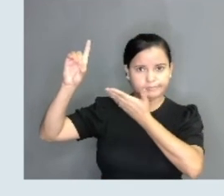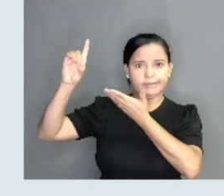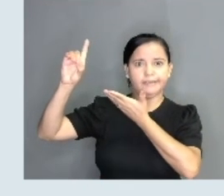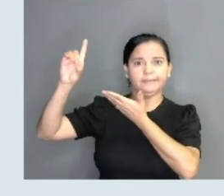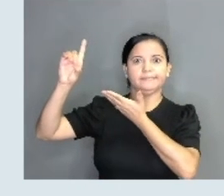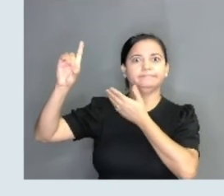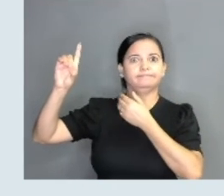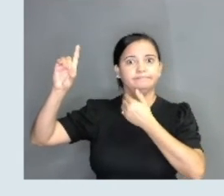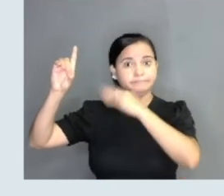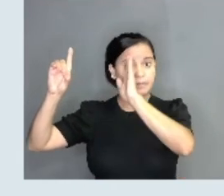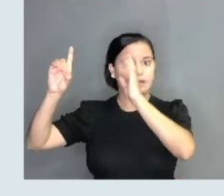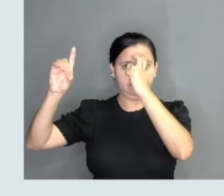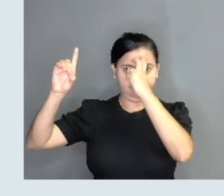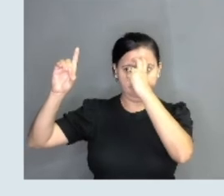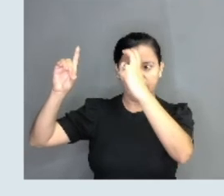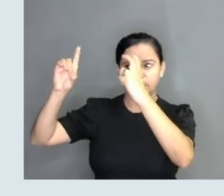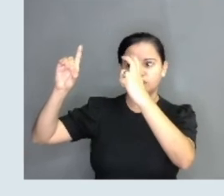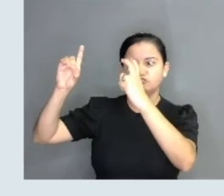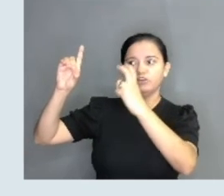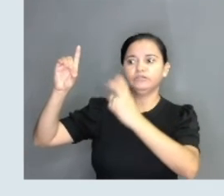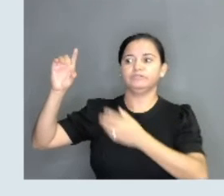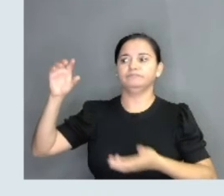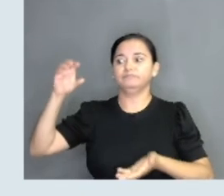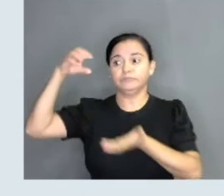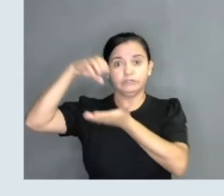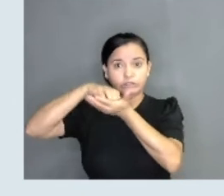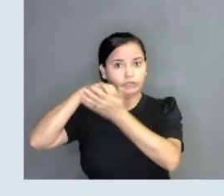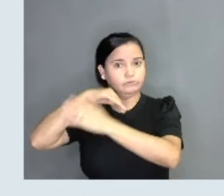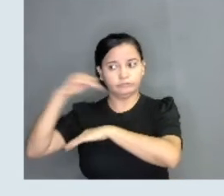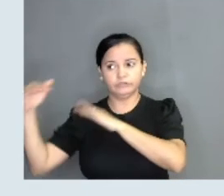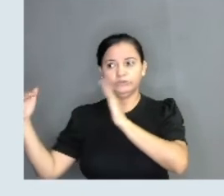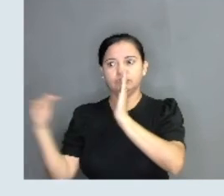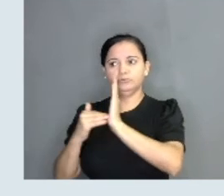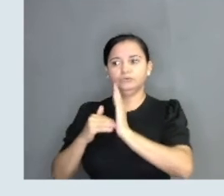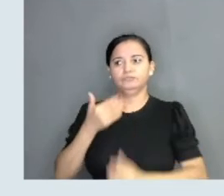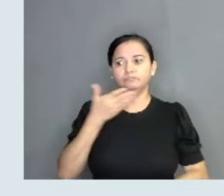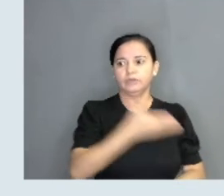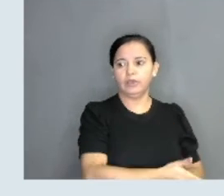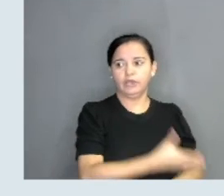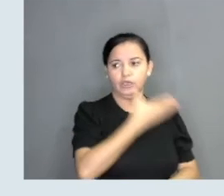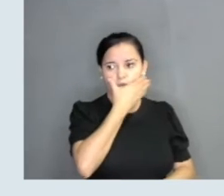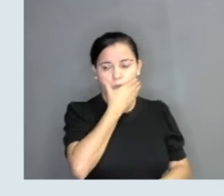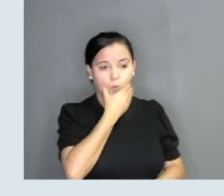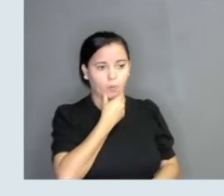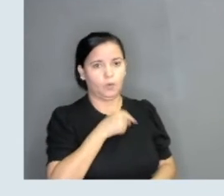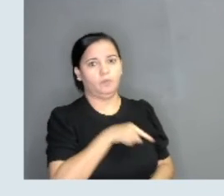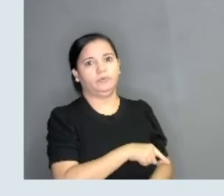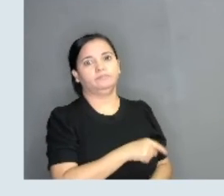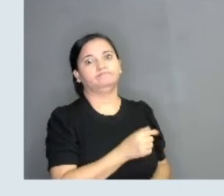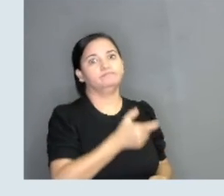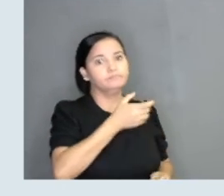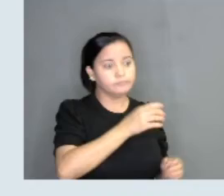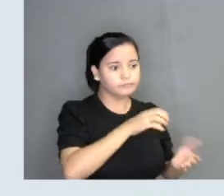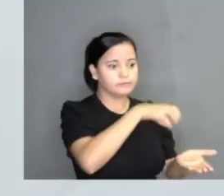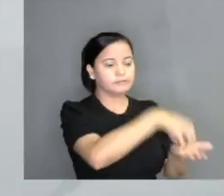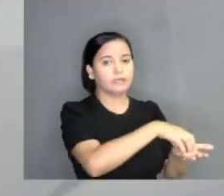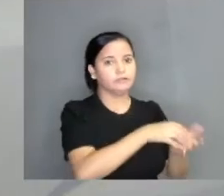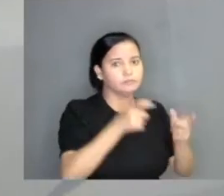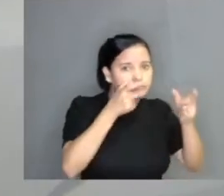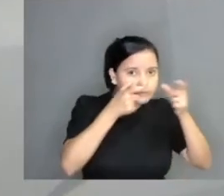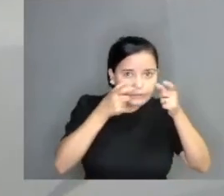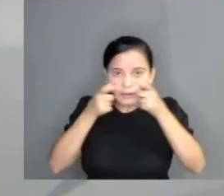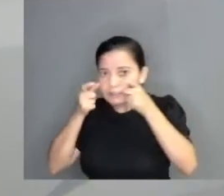ao antropocentrismo, o homem no centro de interesses. Vamos ver agora o próximo slide.